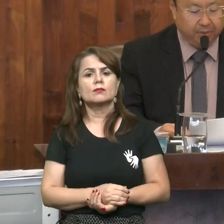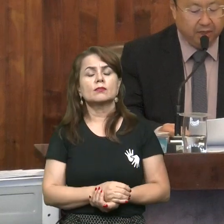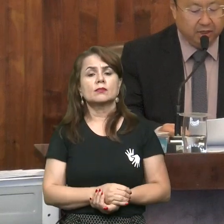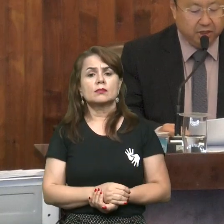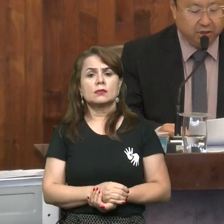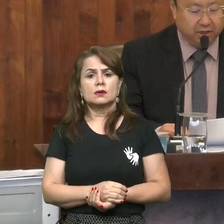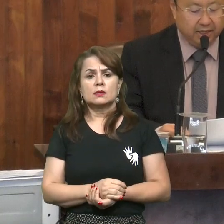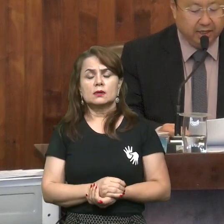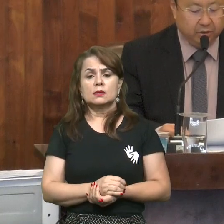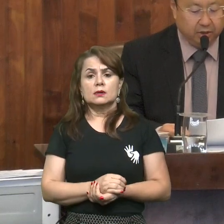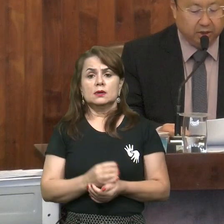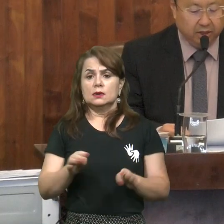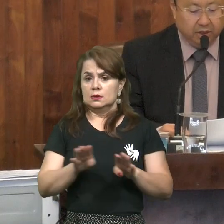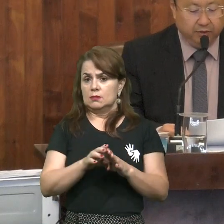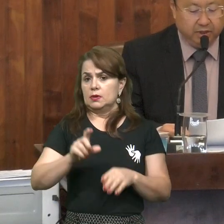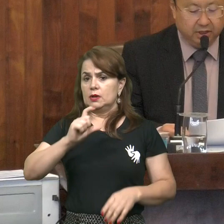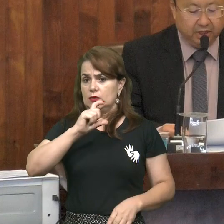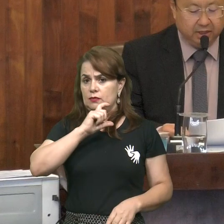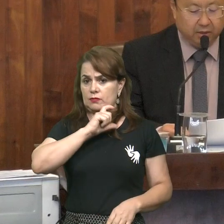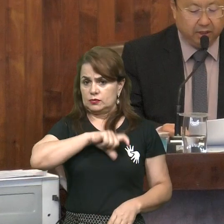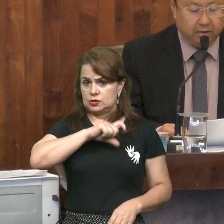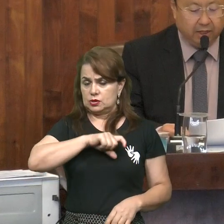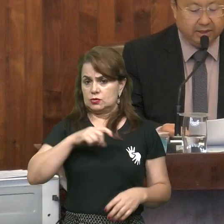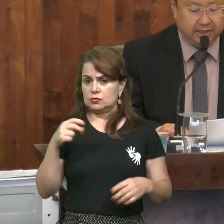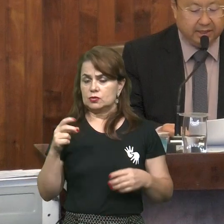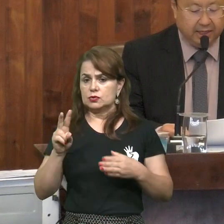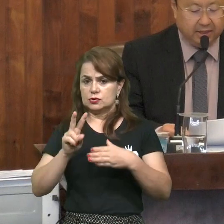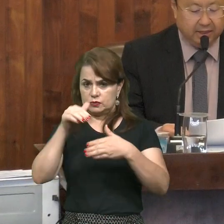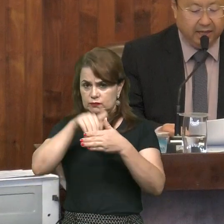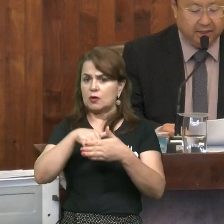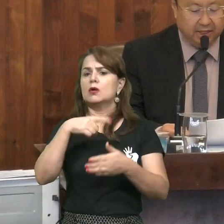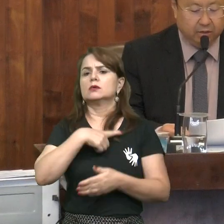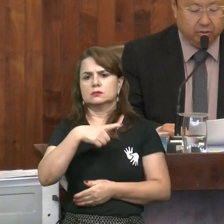181.010.178.60, título de eleitor